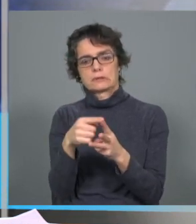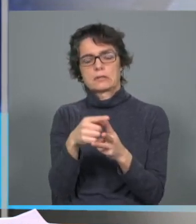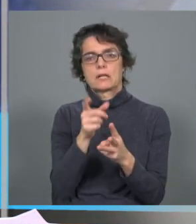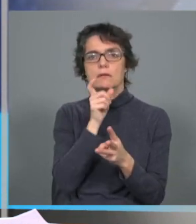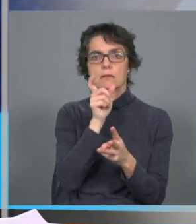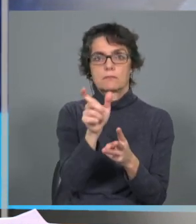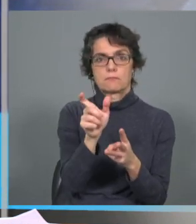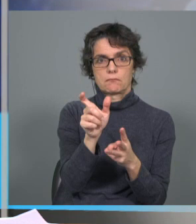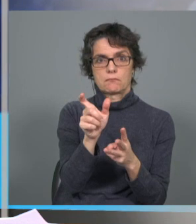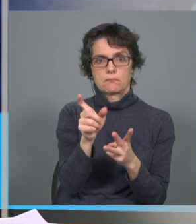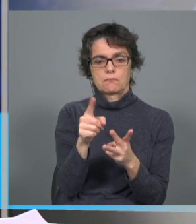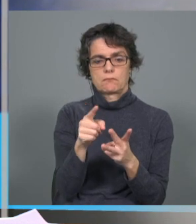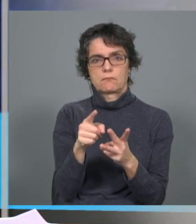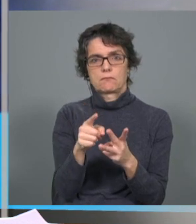palavra,